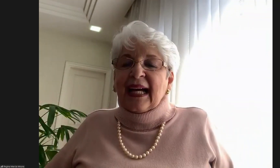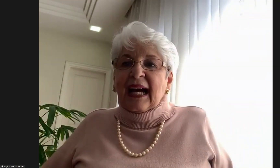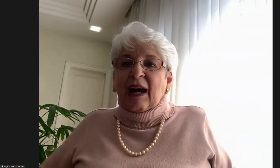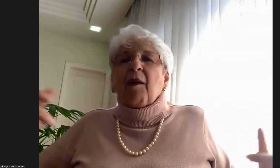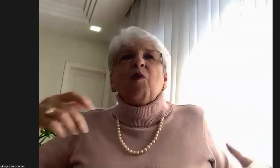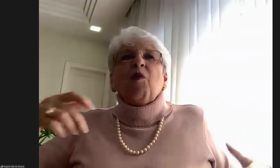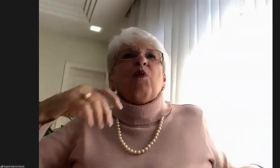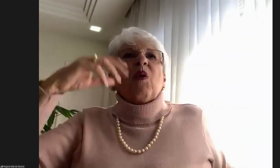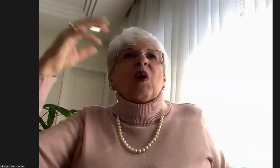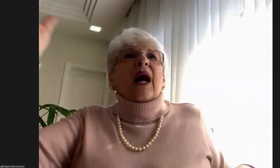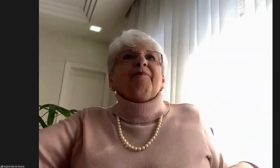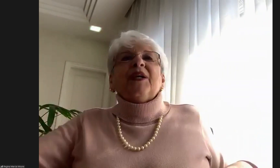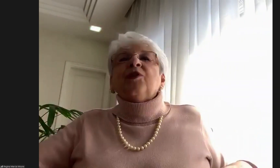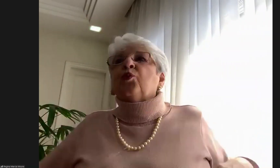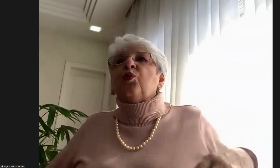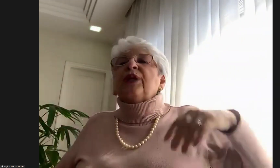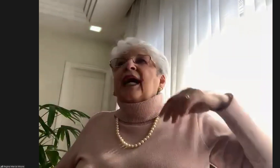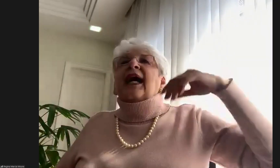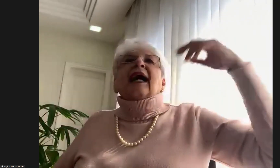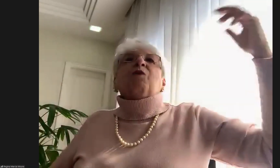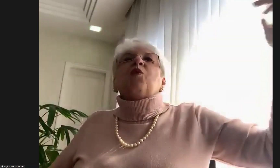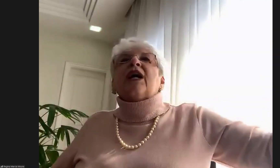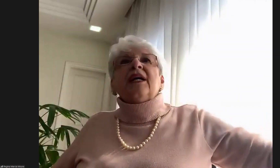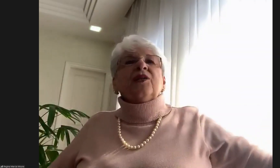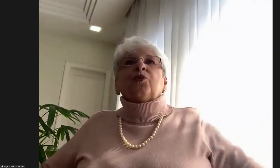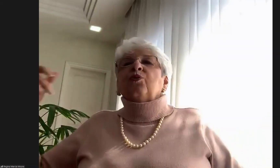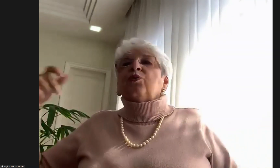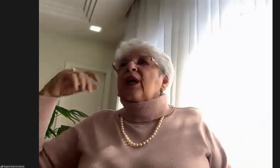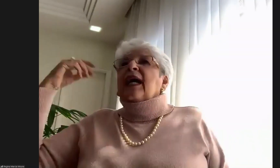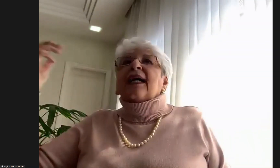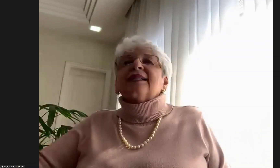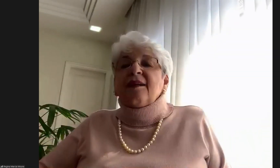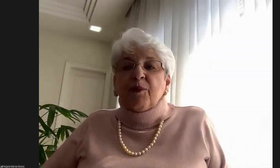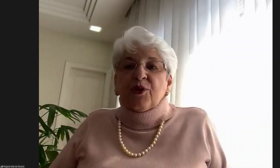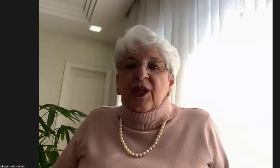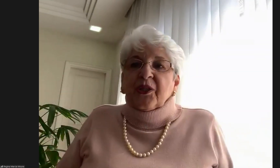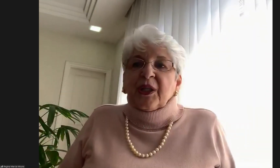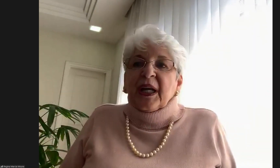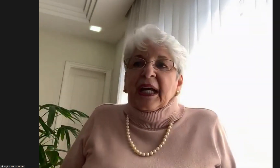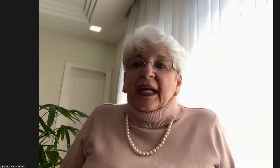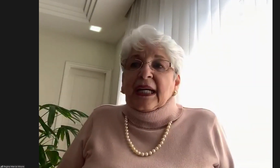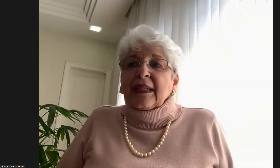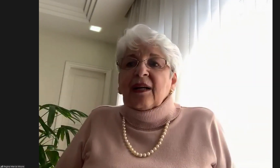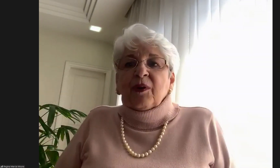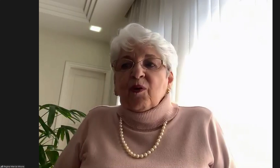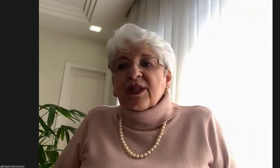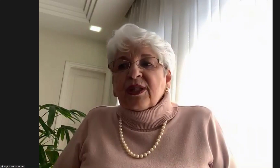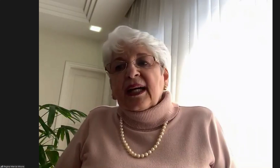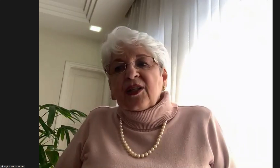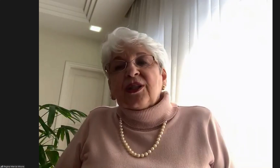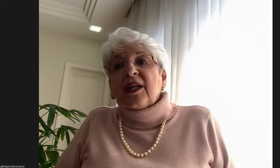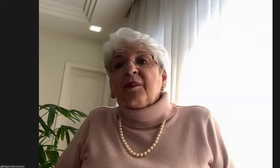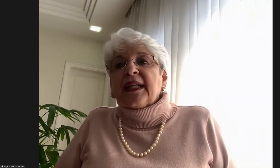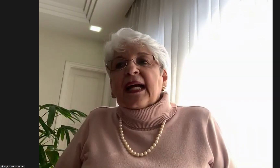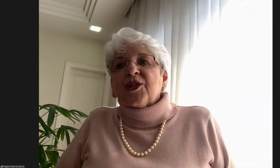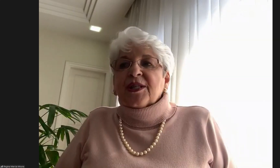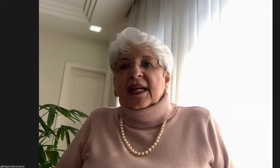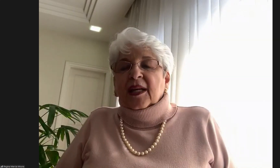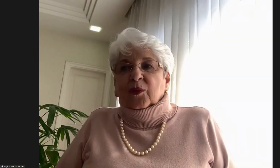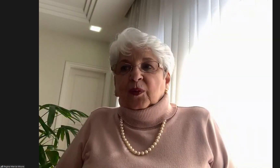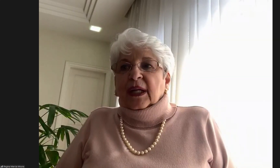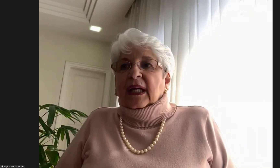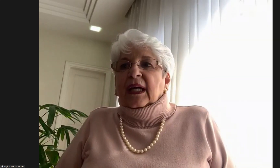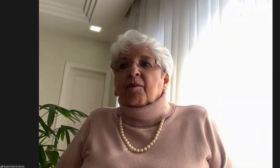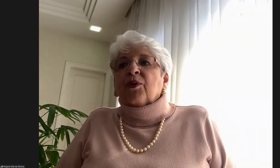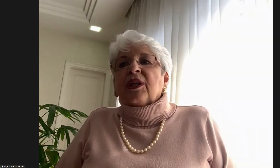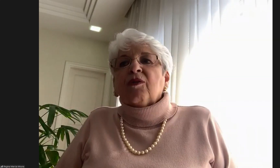né? A pintura, o canto, assim por diante. Então, eu gostaria de terminar